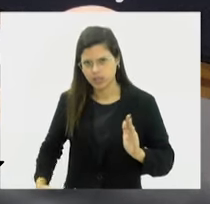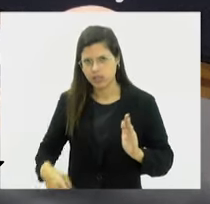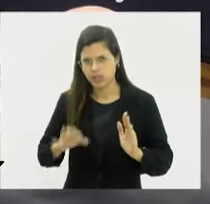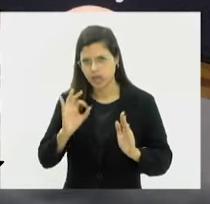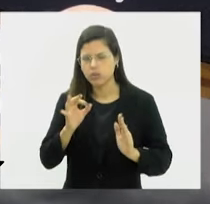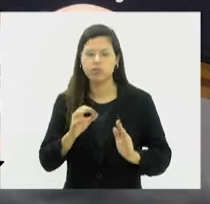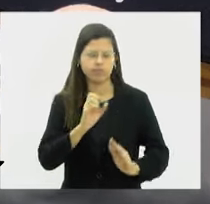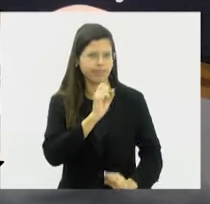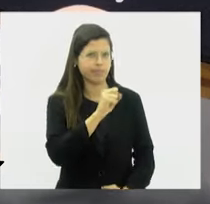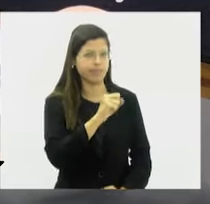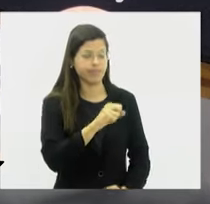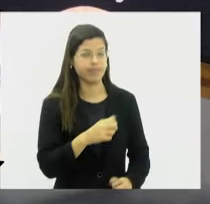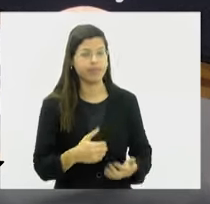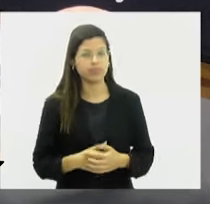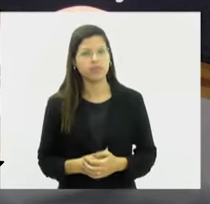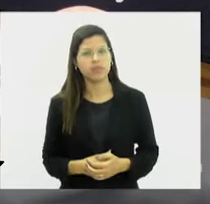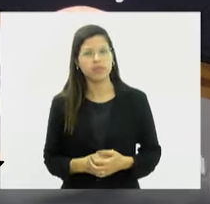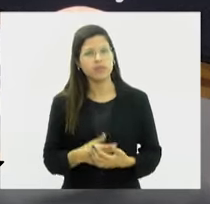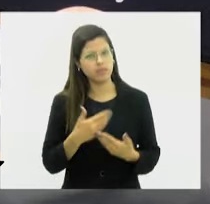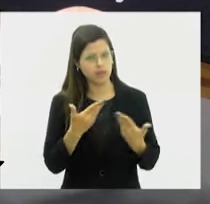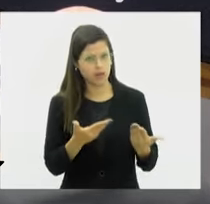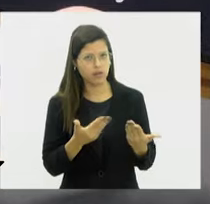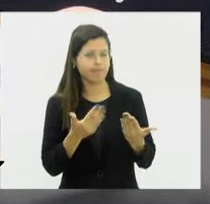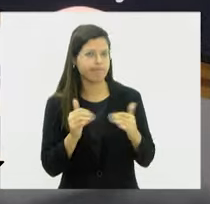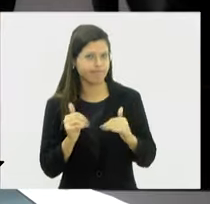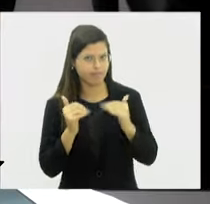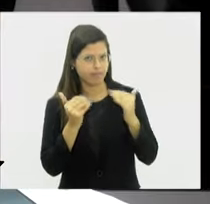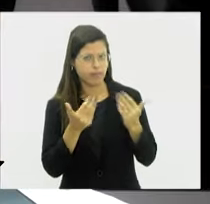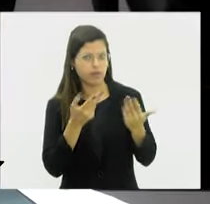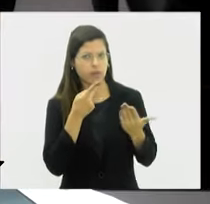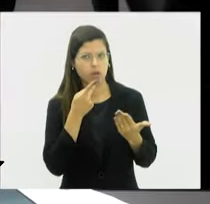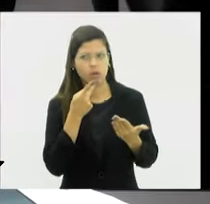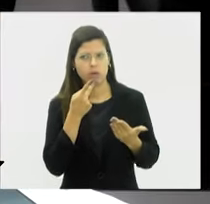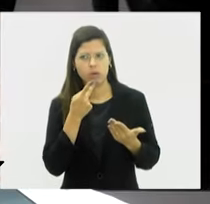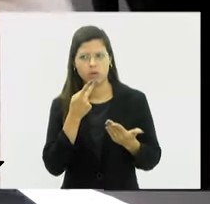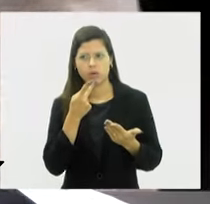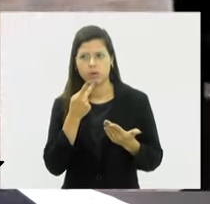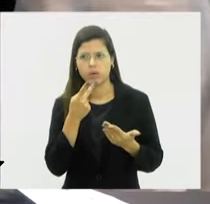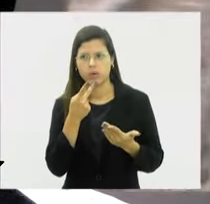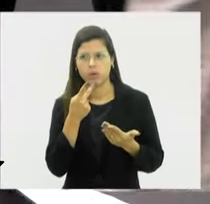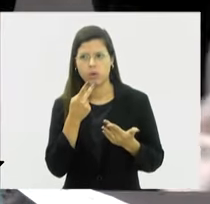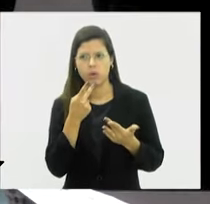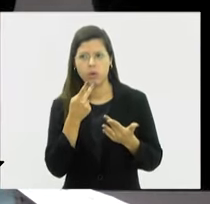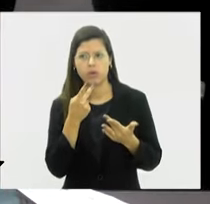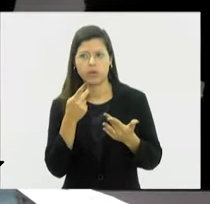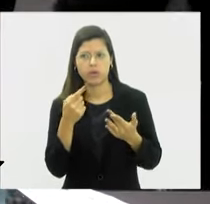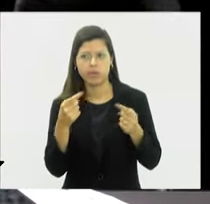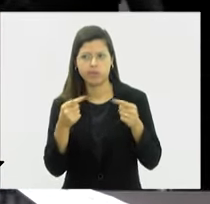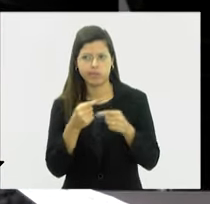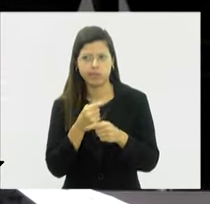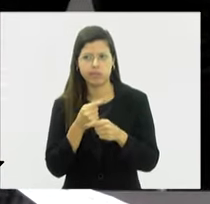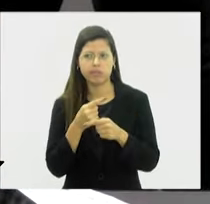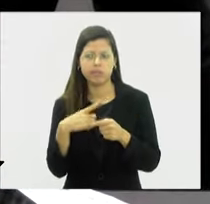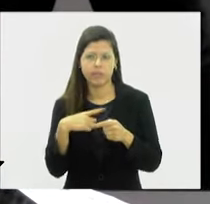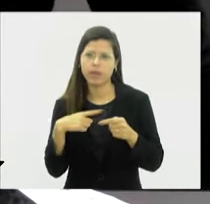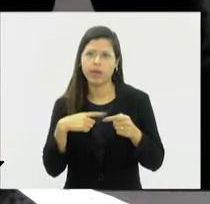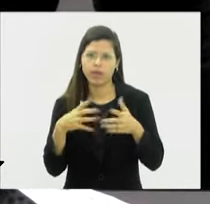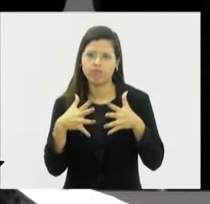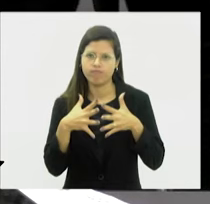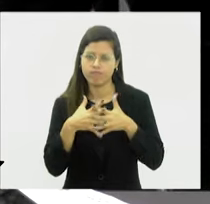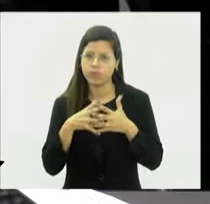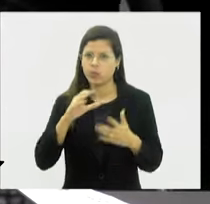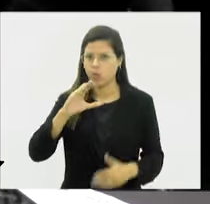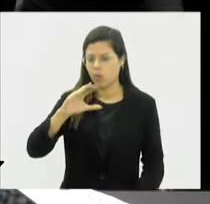Vossa Excelência seguramente alegou o confronto com o Código de Trânsito. Foi